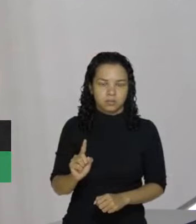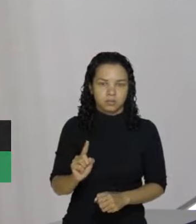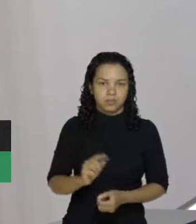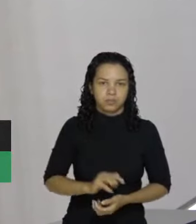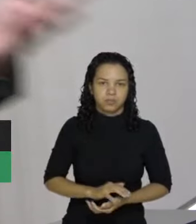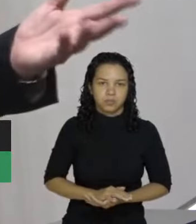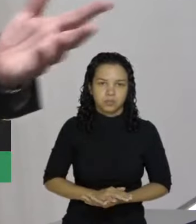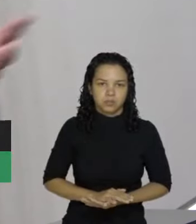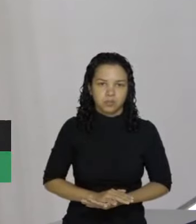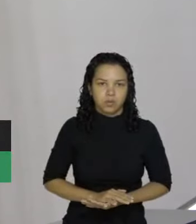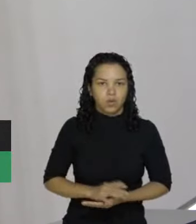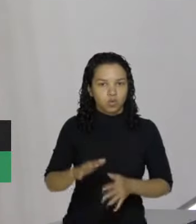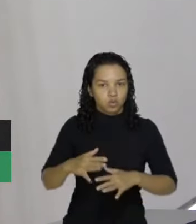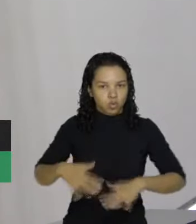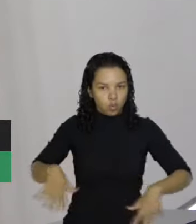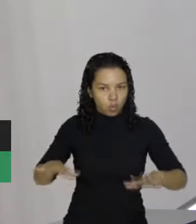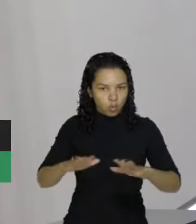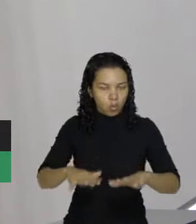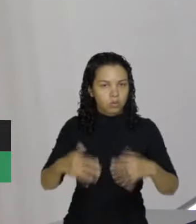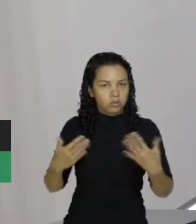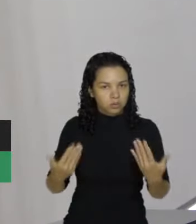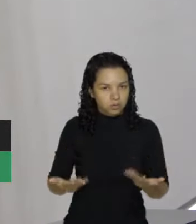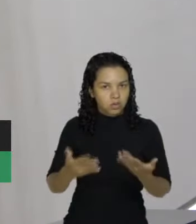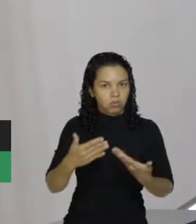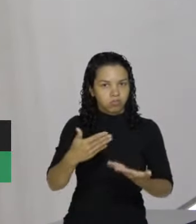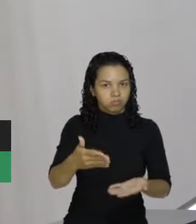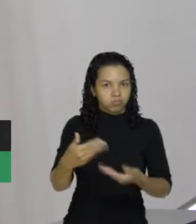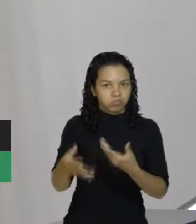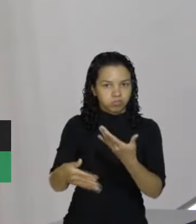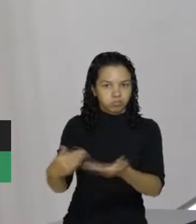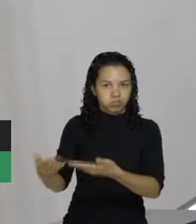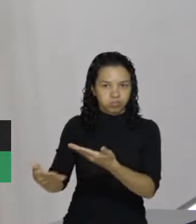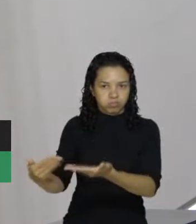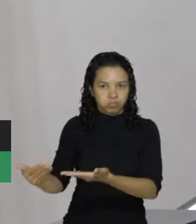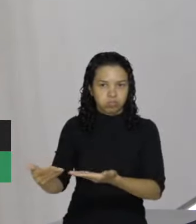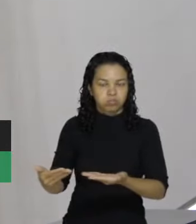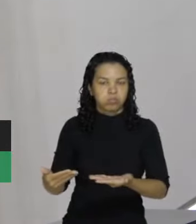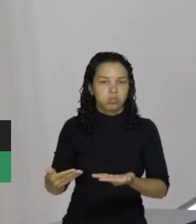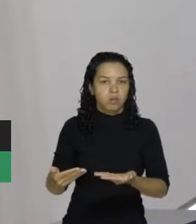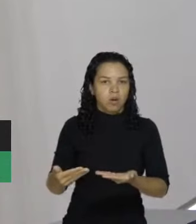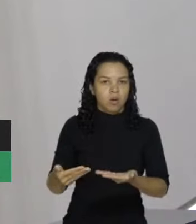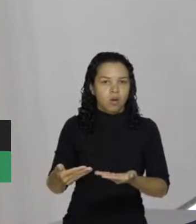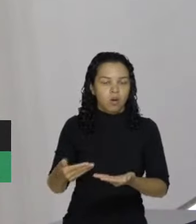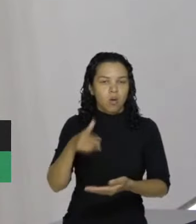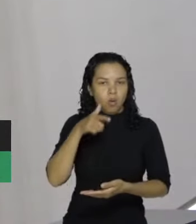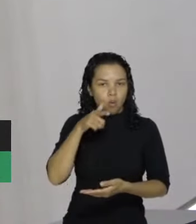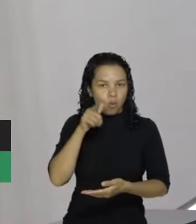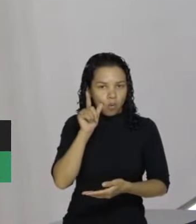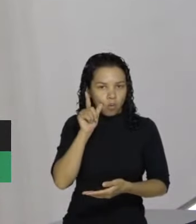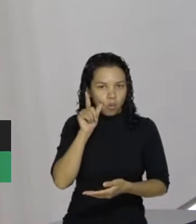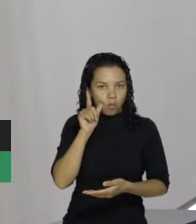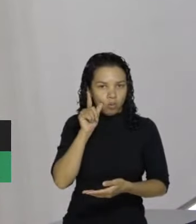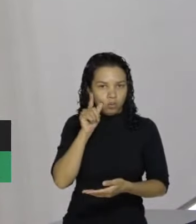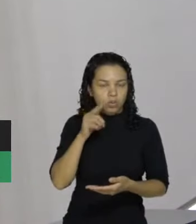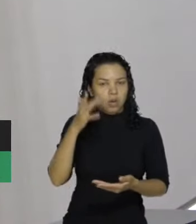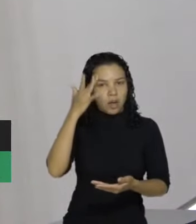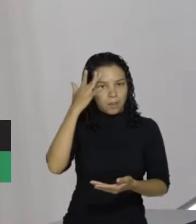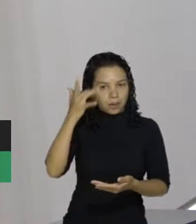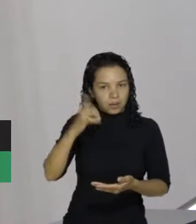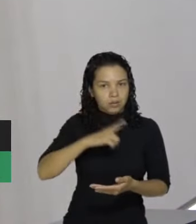todos receberam, transmiti aí o convite para a posse amanhã do secretário da Indústria